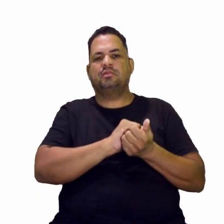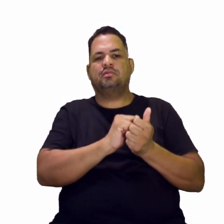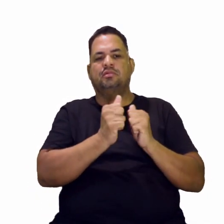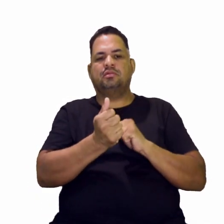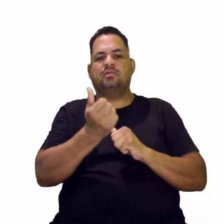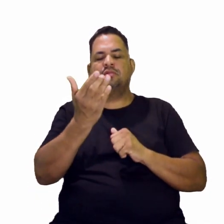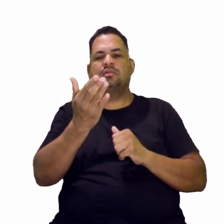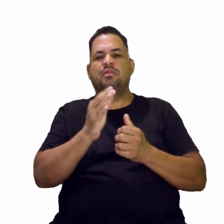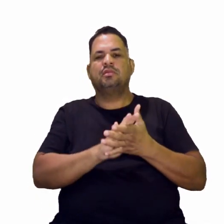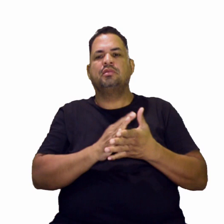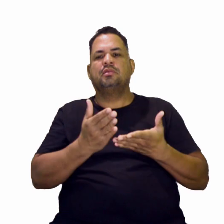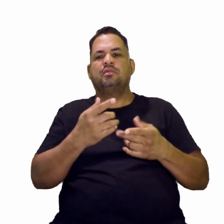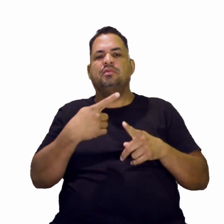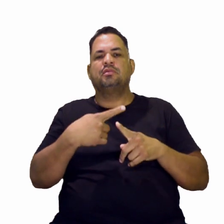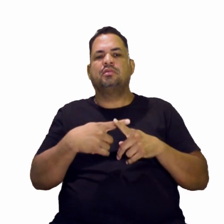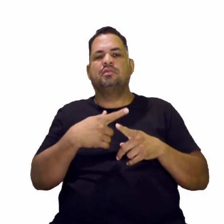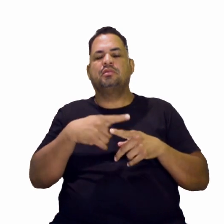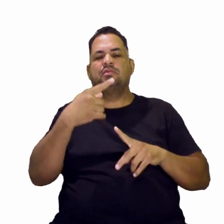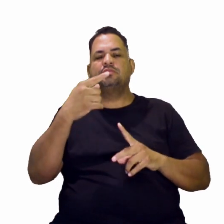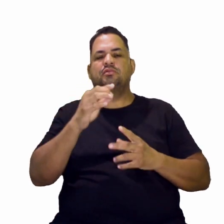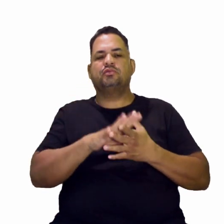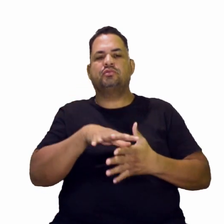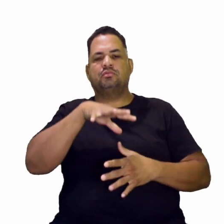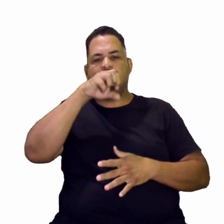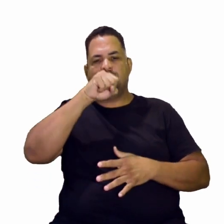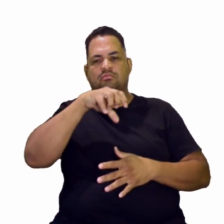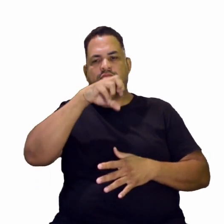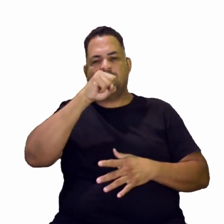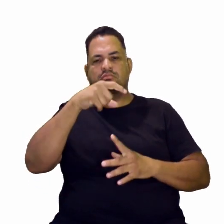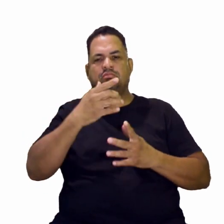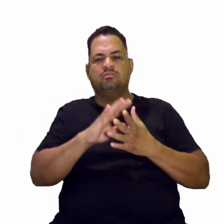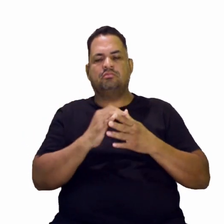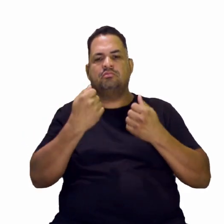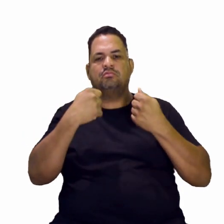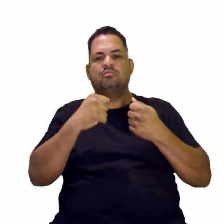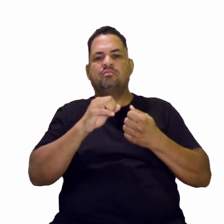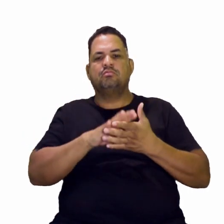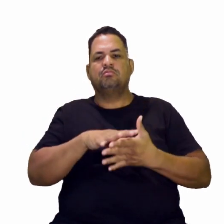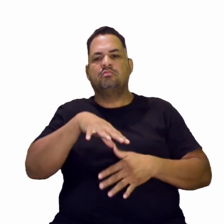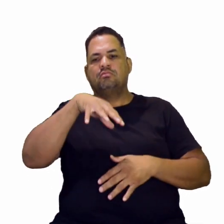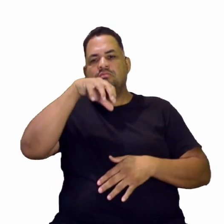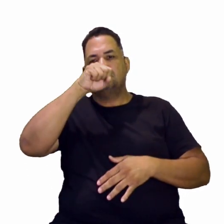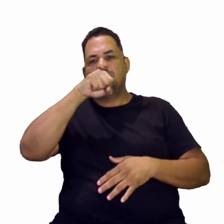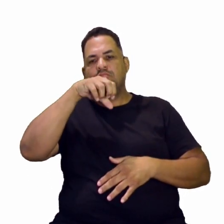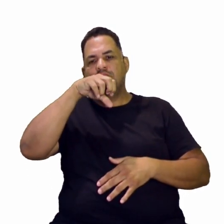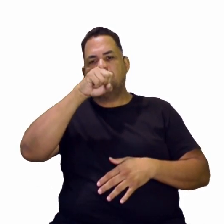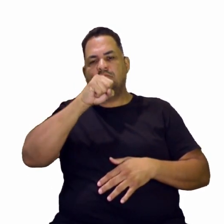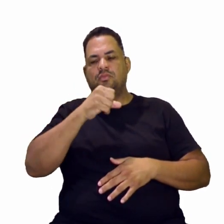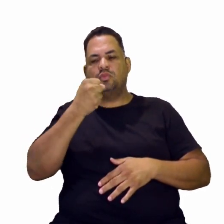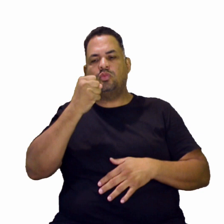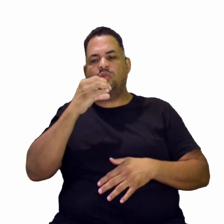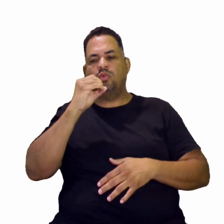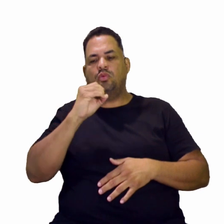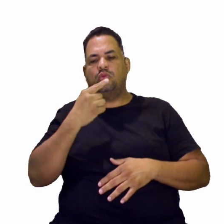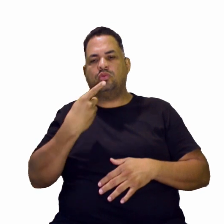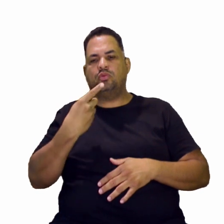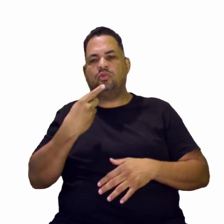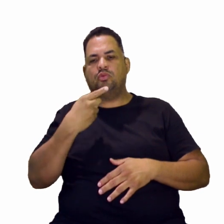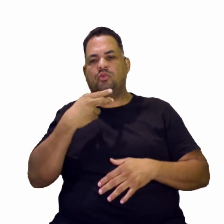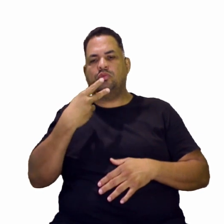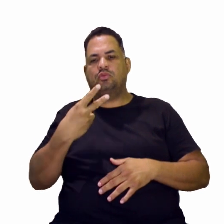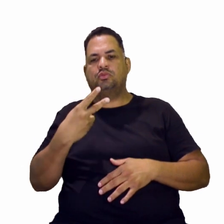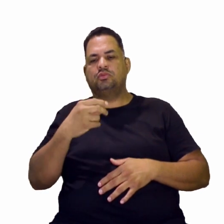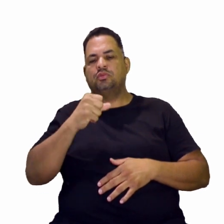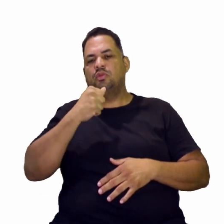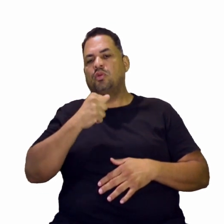estes ecossistemas terrestres porque seu tipo de respiração lhe permite respirar o oxigênio da atmosfera.